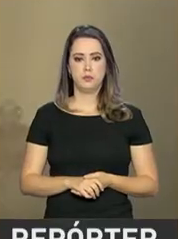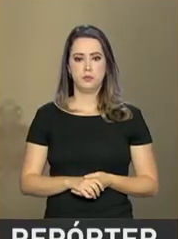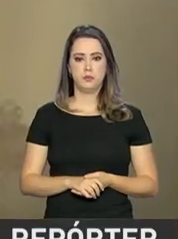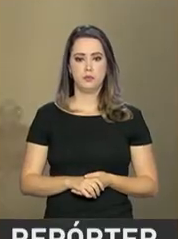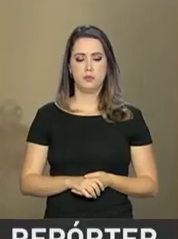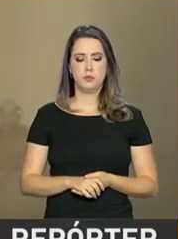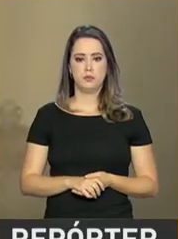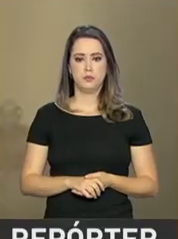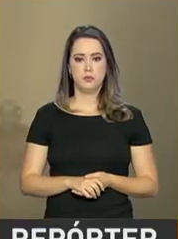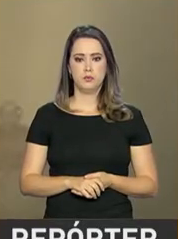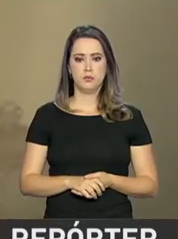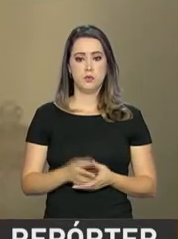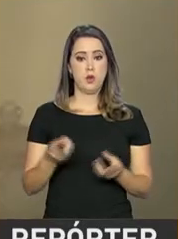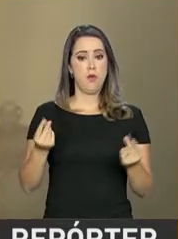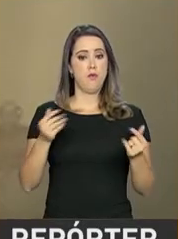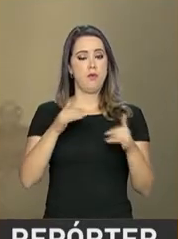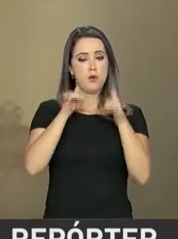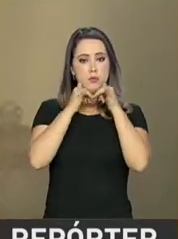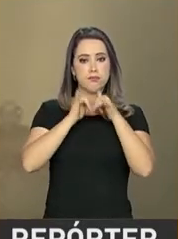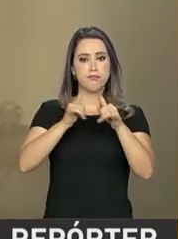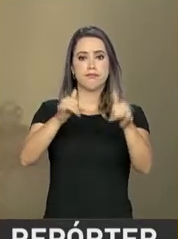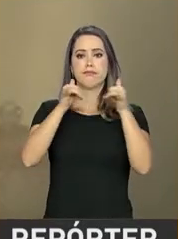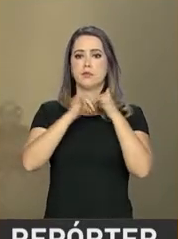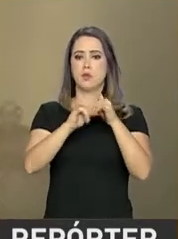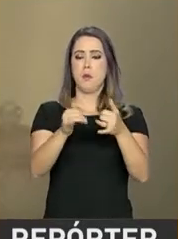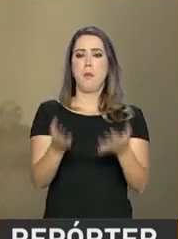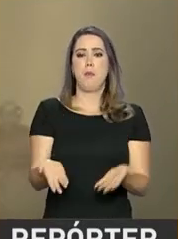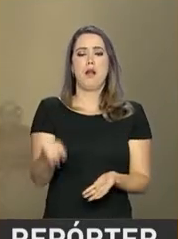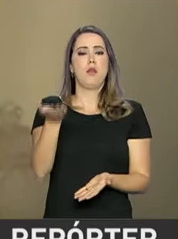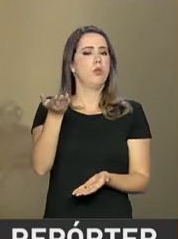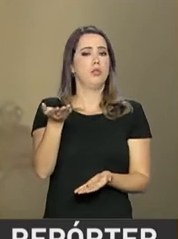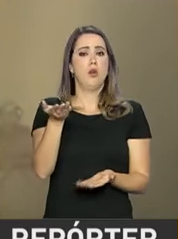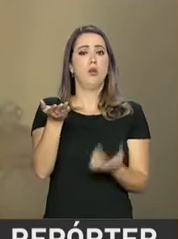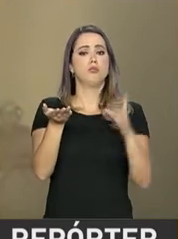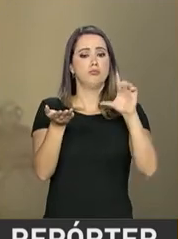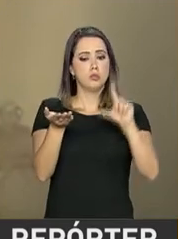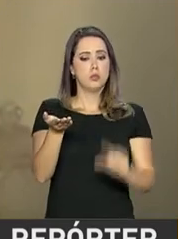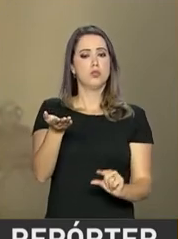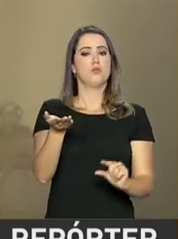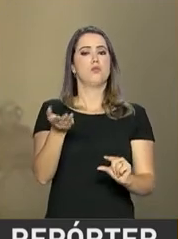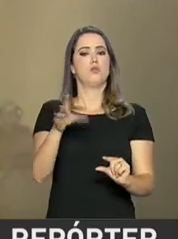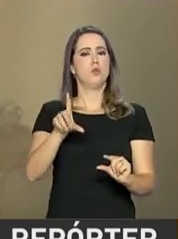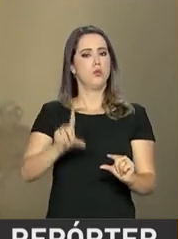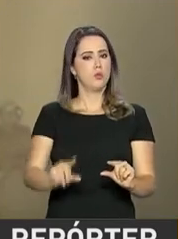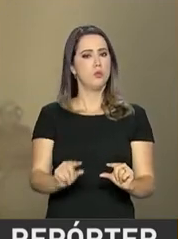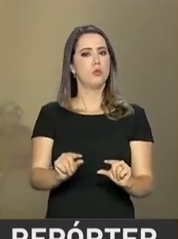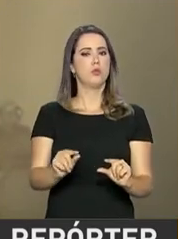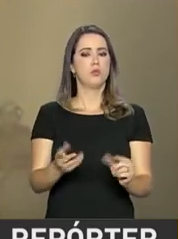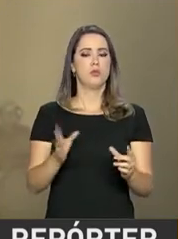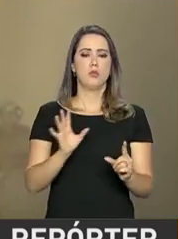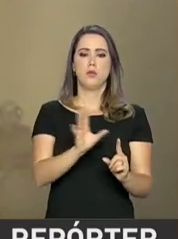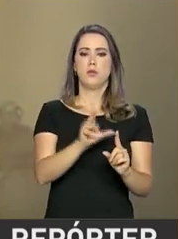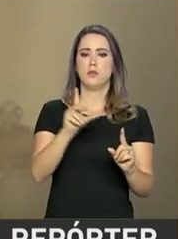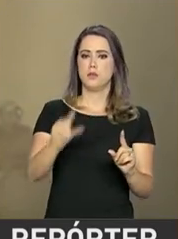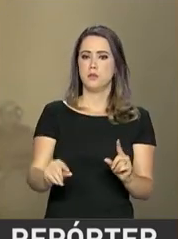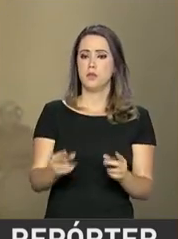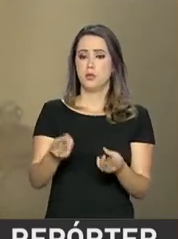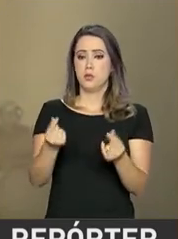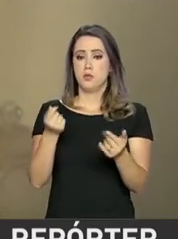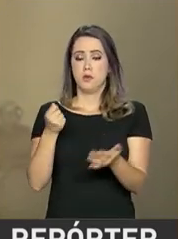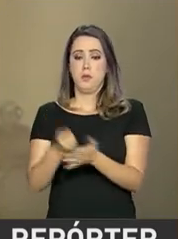agregar um curso de transmissão maior eu agrego curso de transmissão menor portanto um pacto menor na tarifa